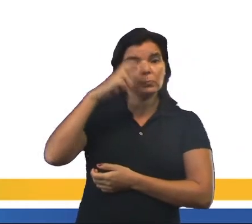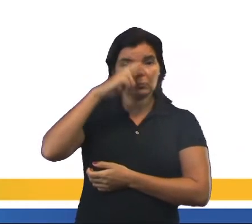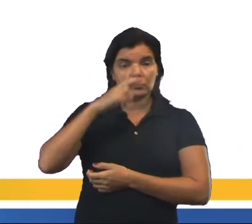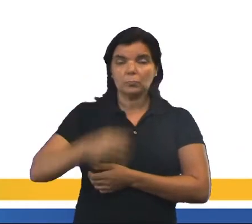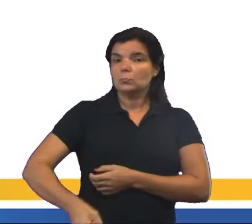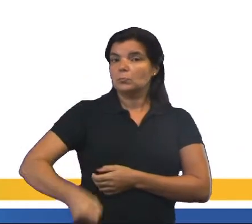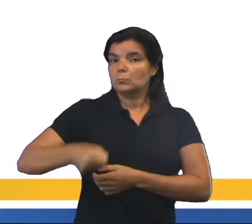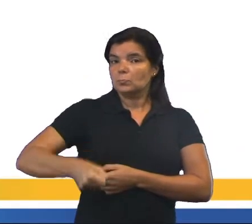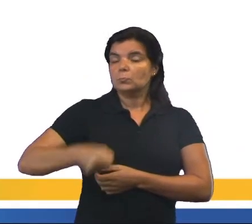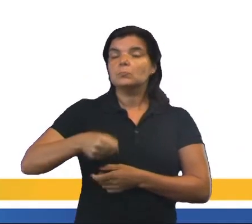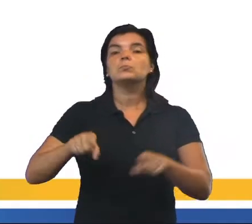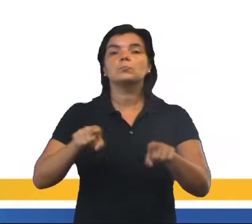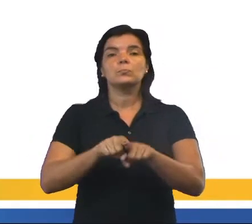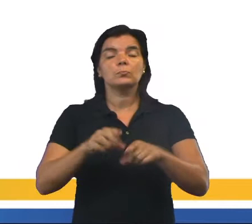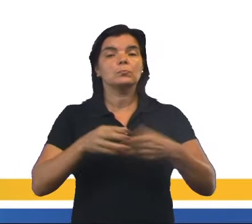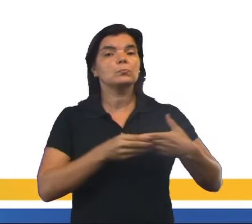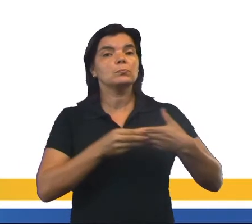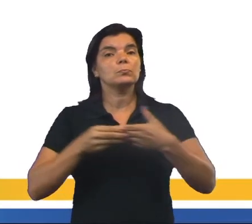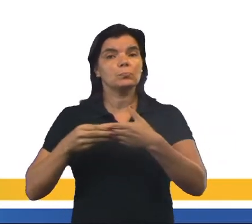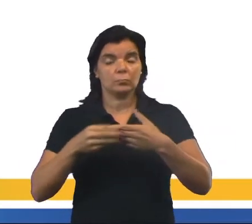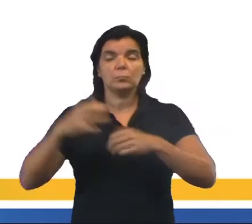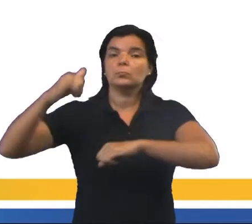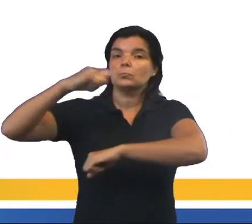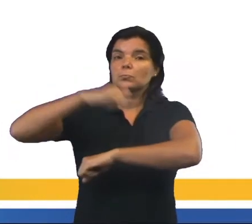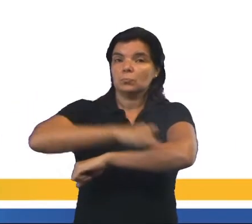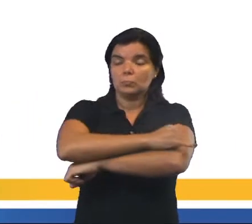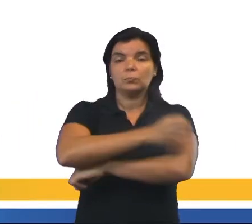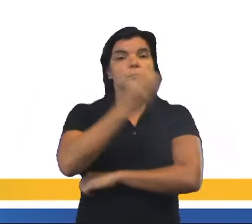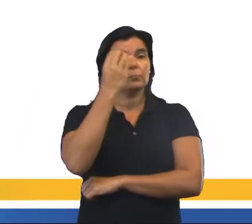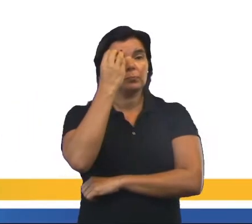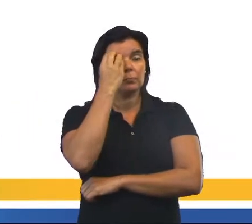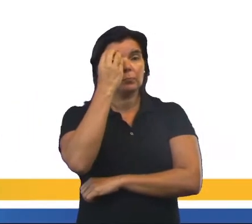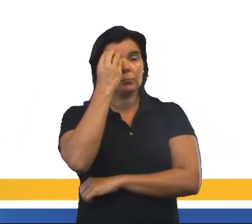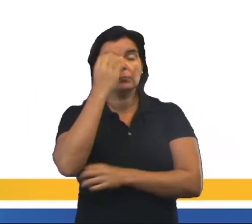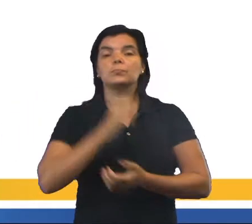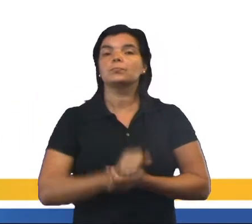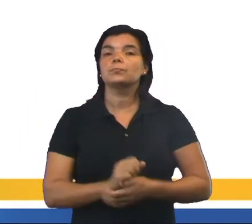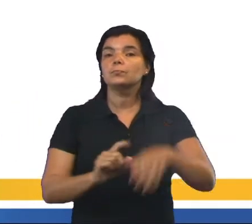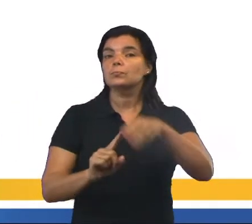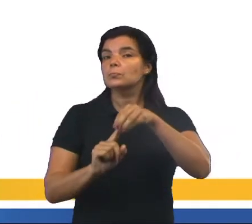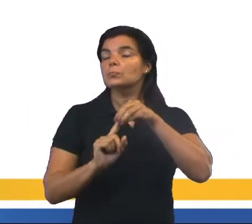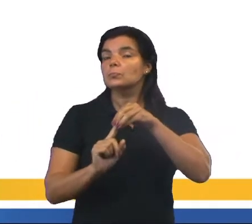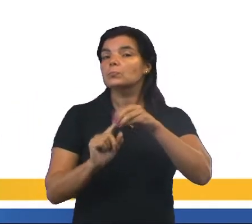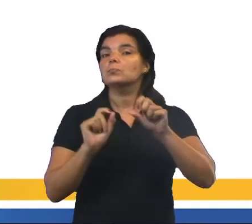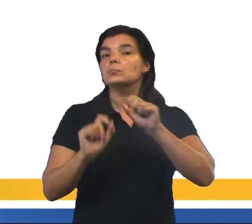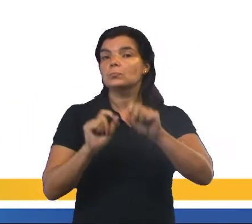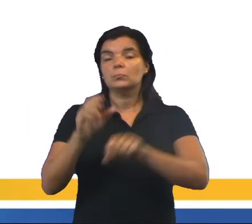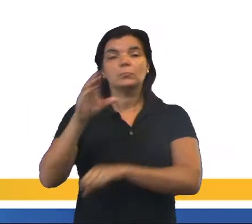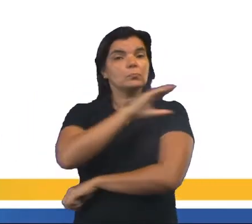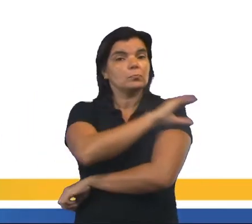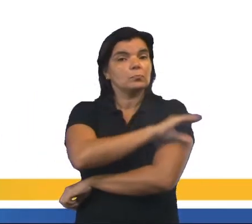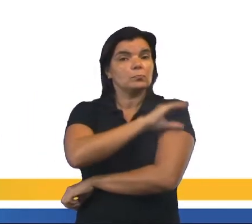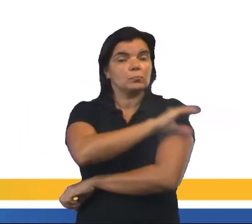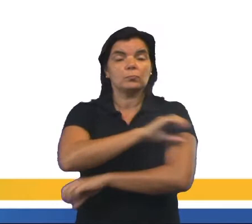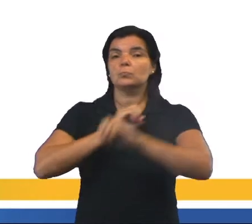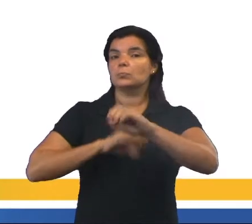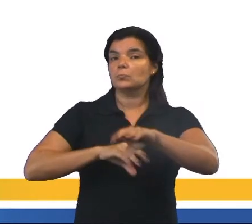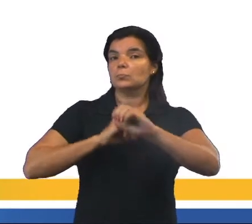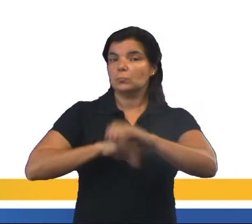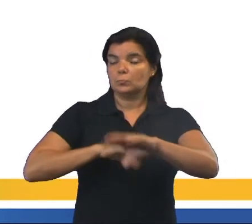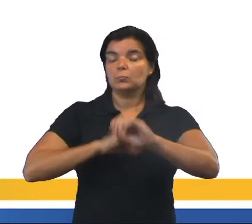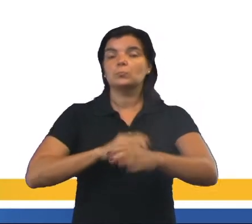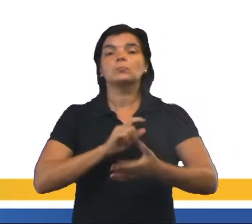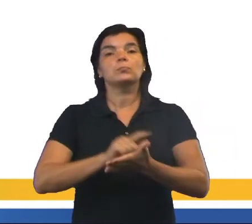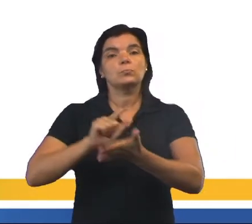dos passageiros que embarcarem no aeroporto de Cruzeiro do Sul. O objetivo, segundo o coordenador de Educação